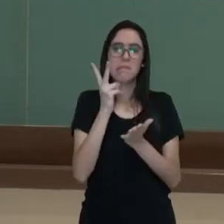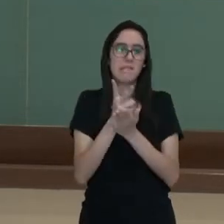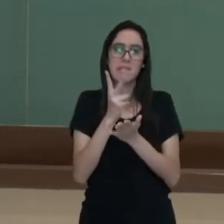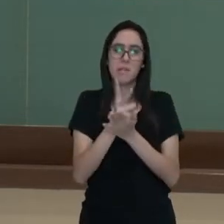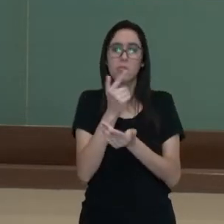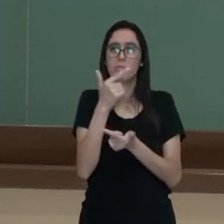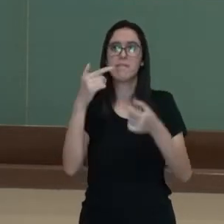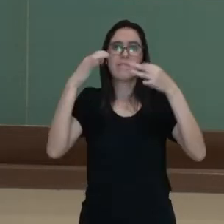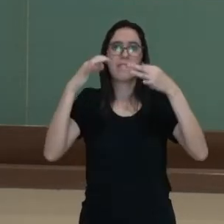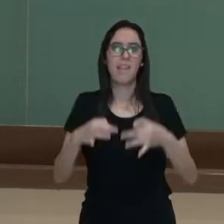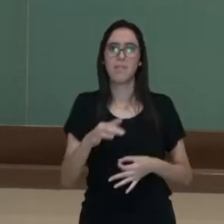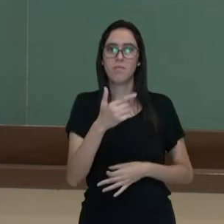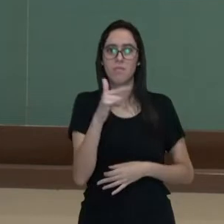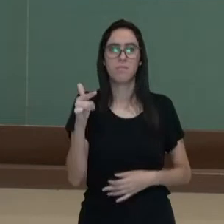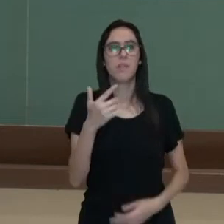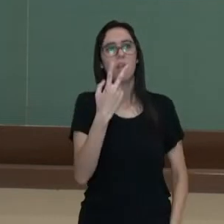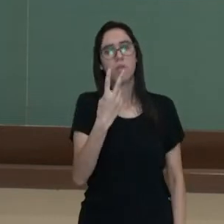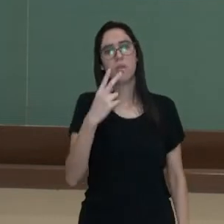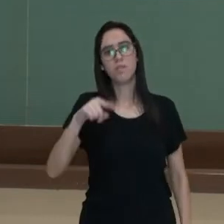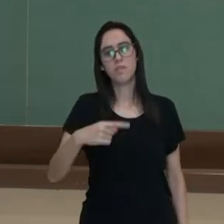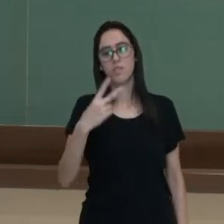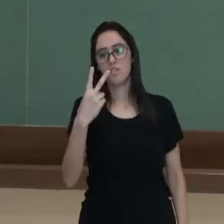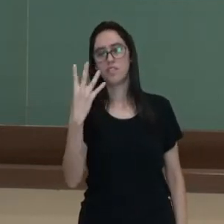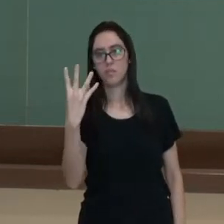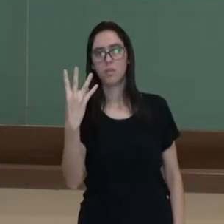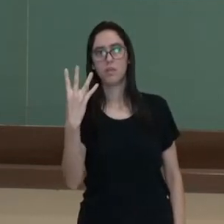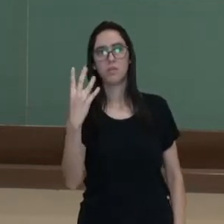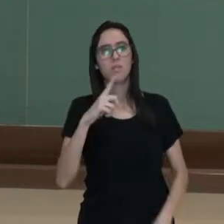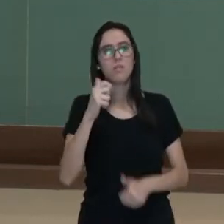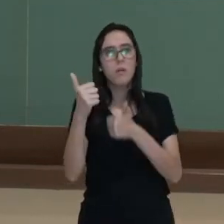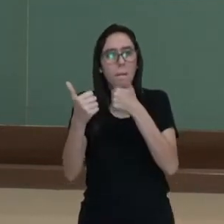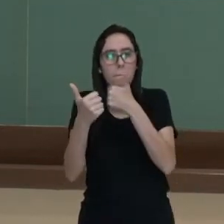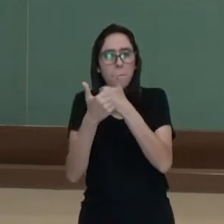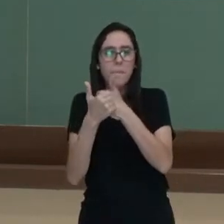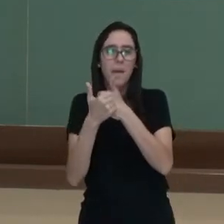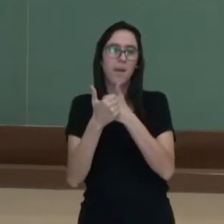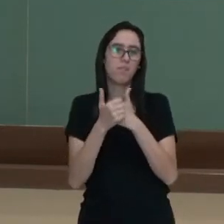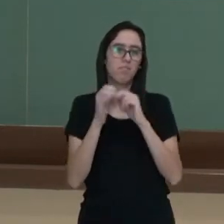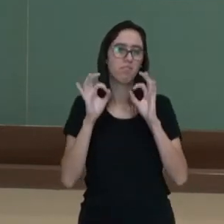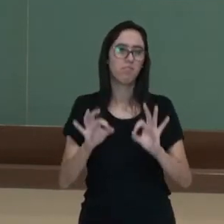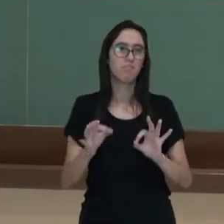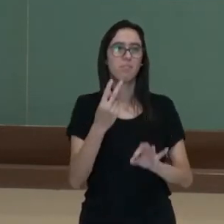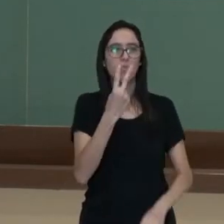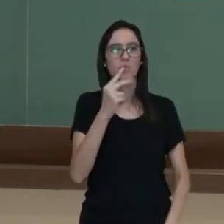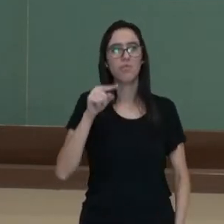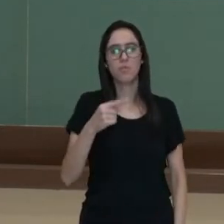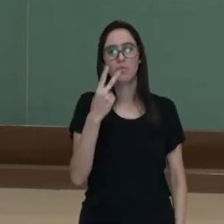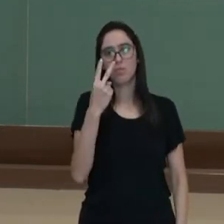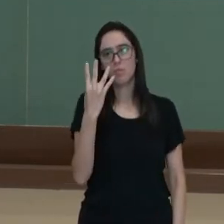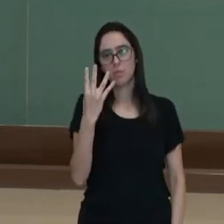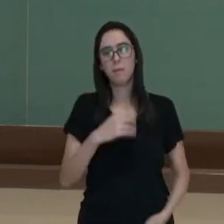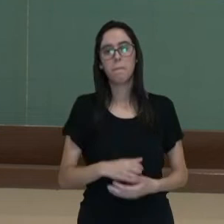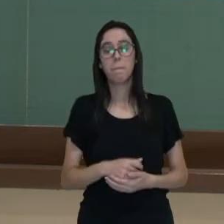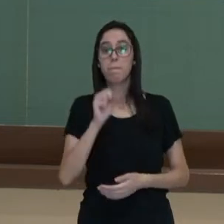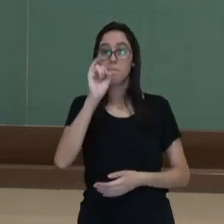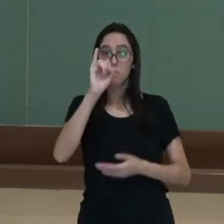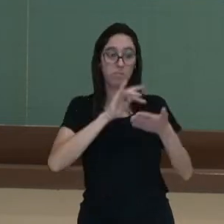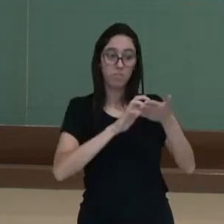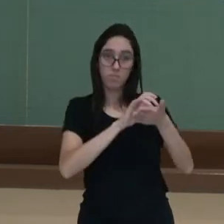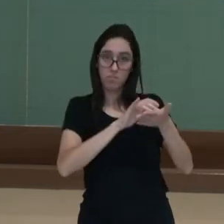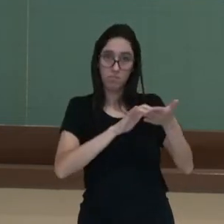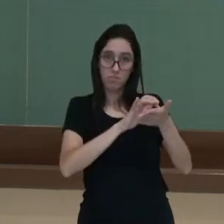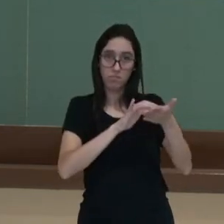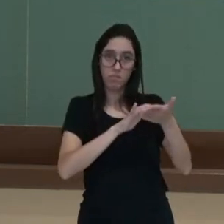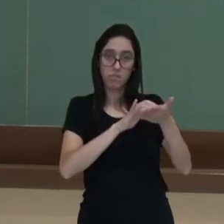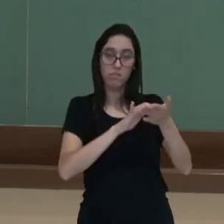gente, 2,24. Por quê? Porque chegou muito próximo do valor que queremos. Se a gente fizer na calculadora, a gente consegue